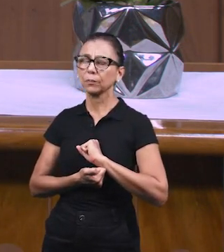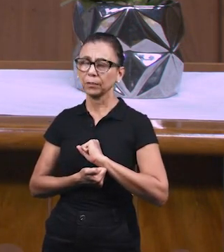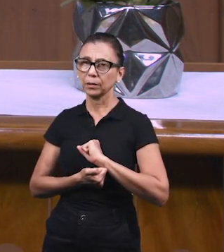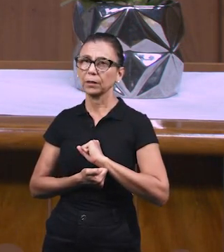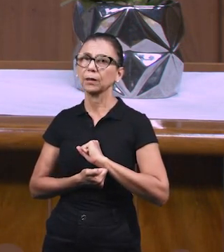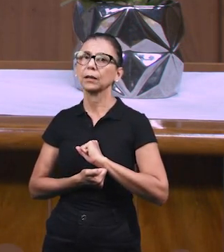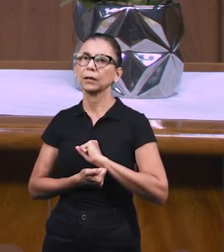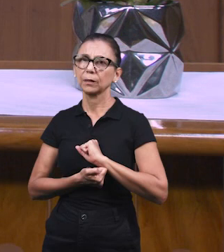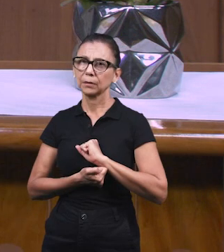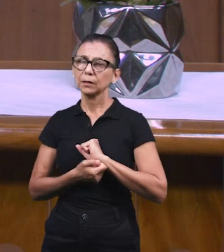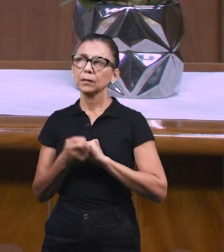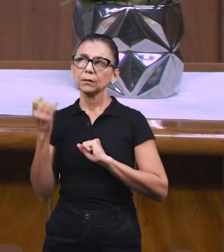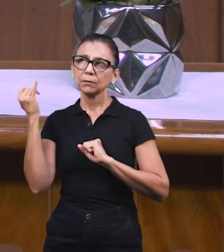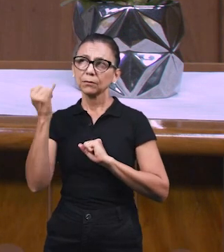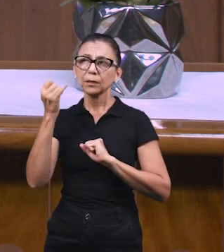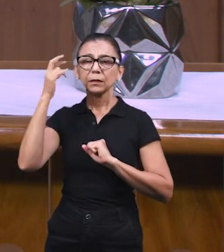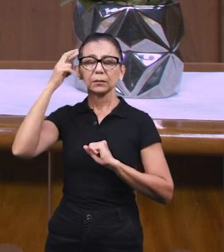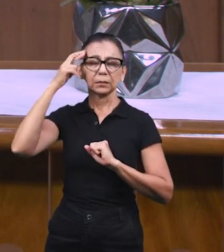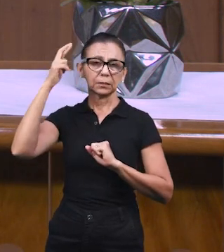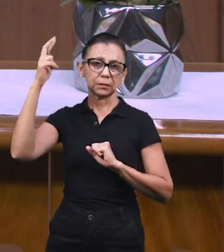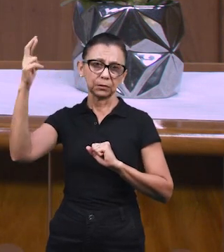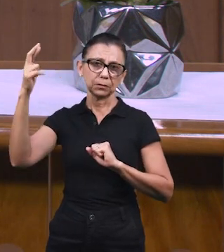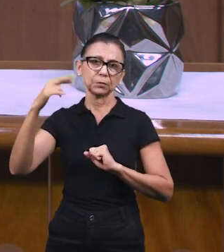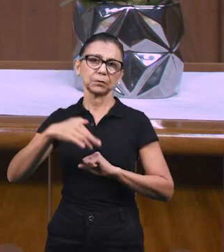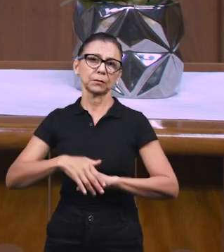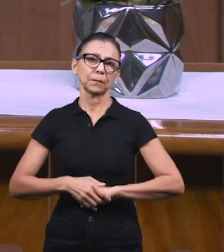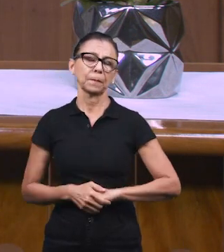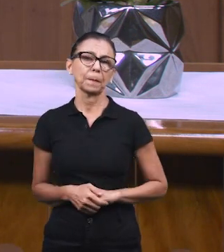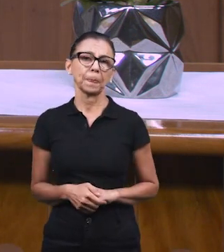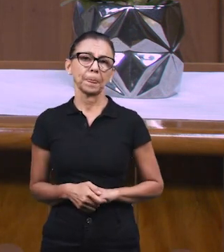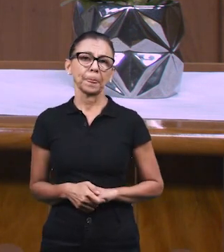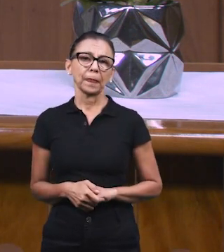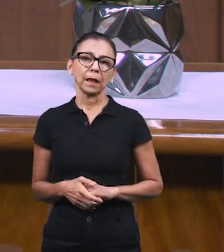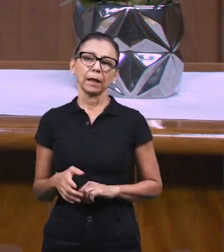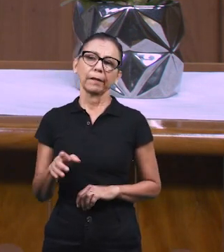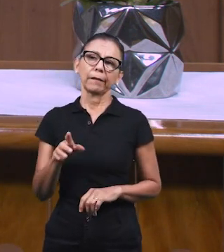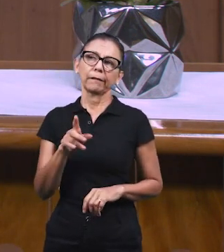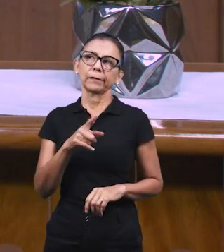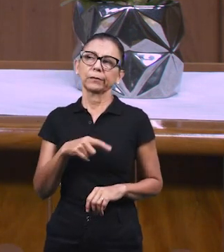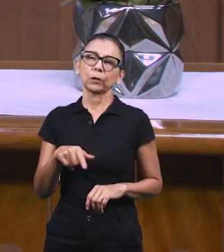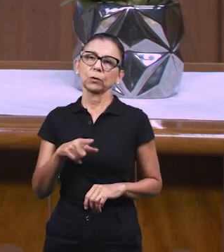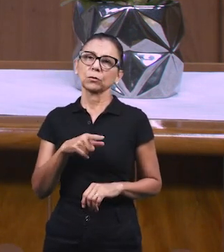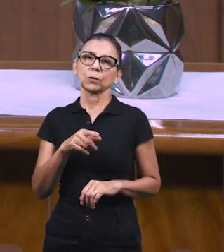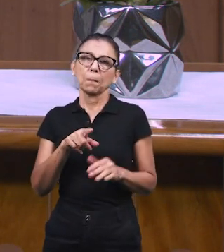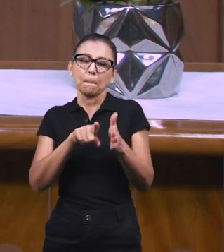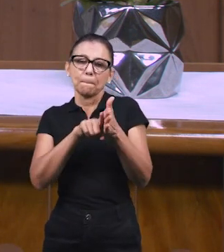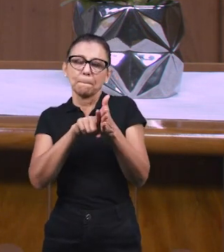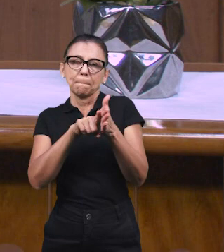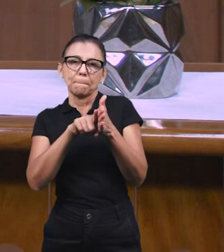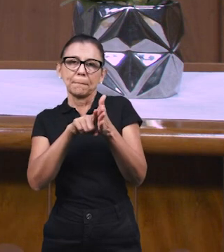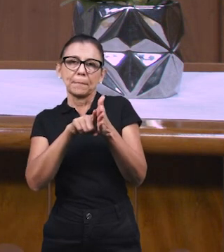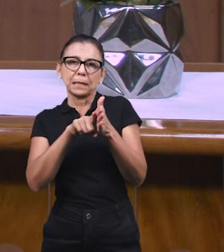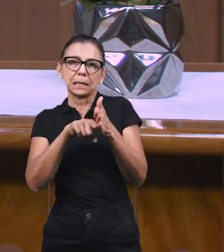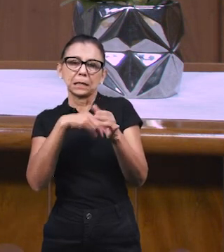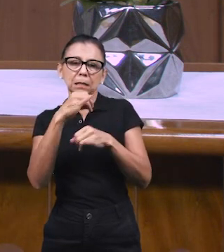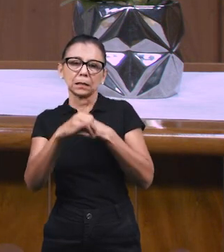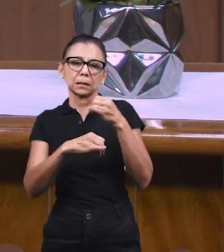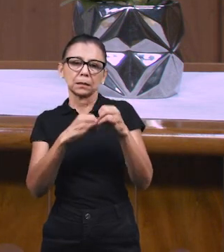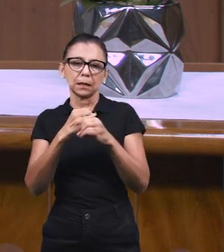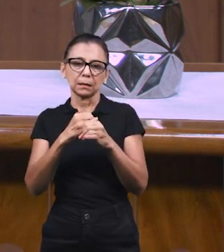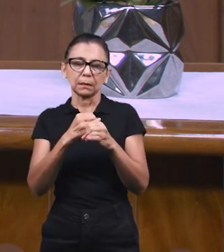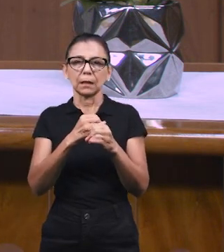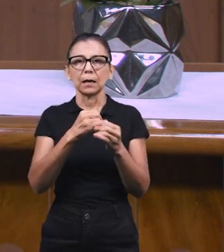não temos, né, naquele momento, nós não estamos buscando na internet, em um